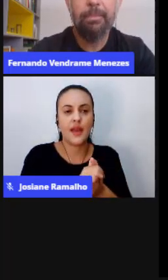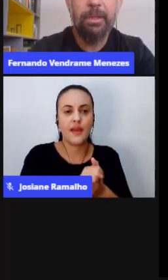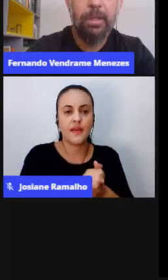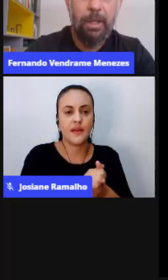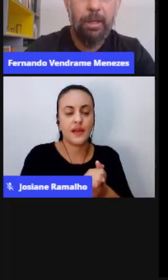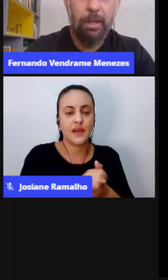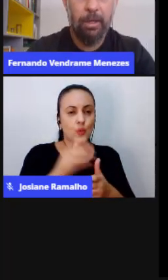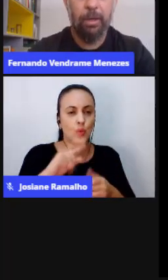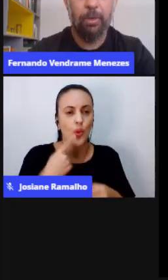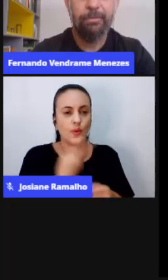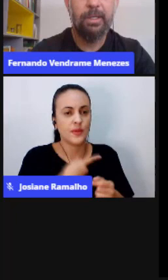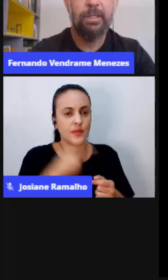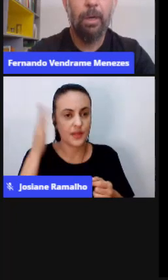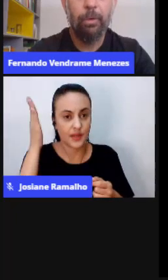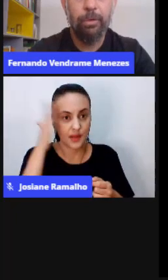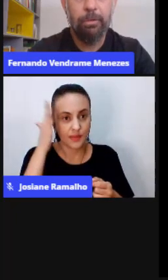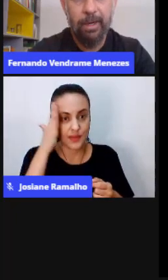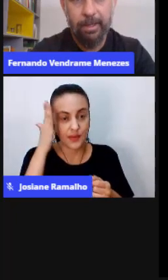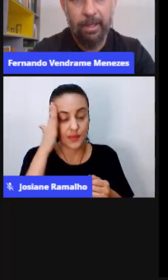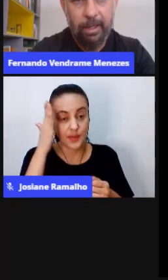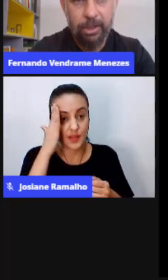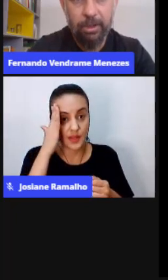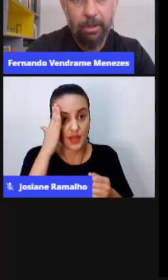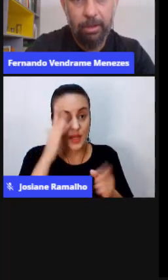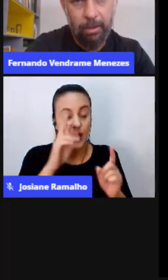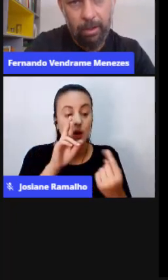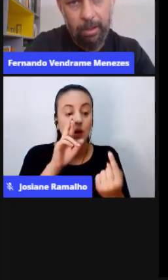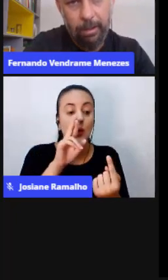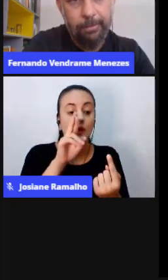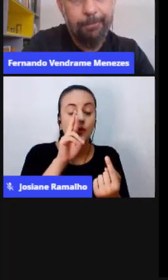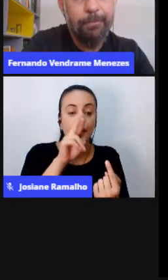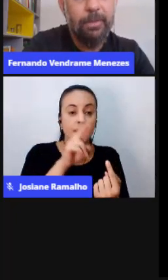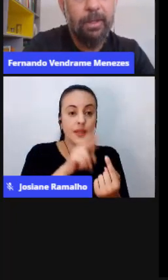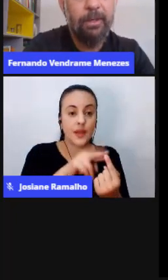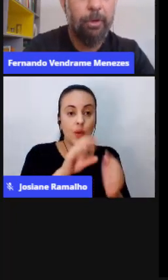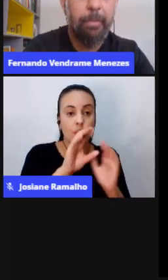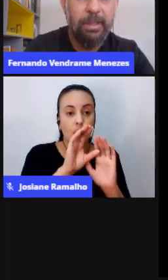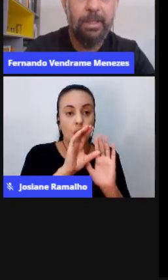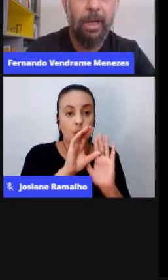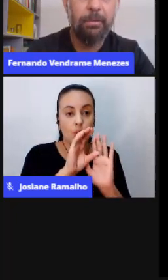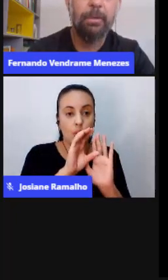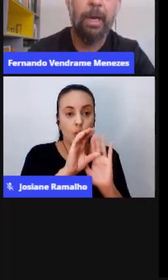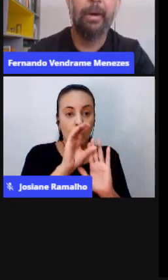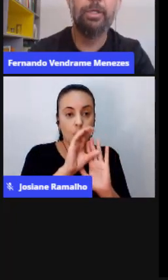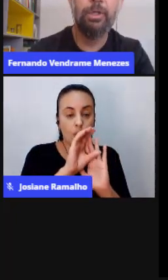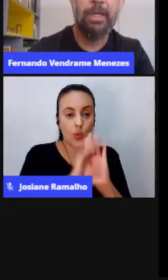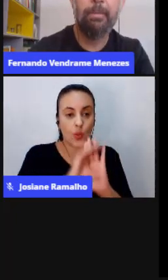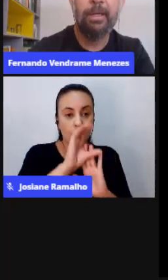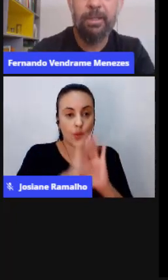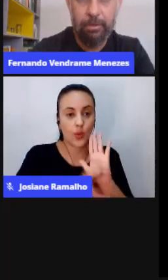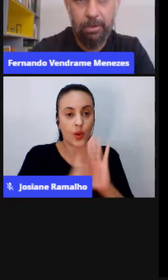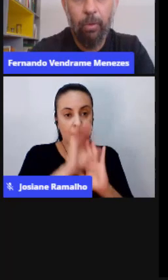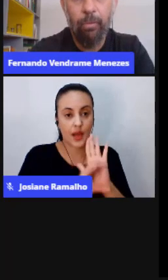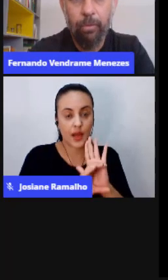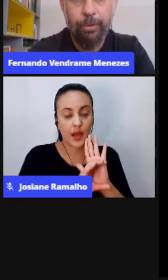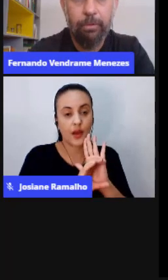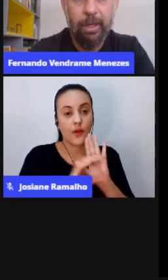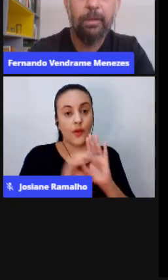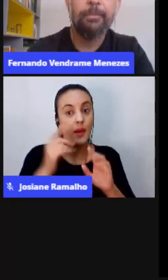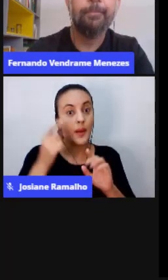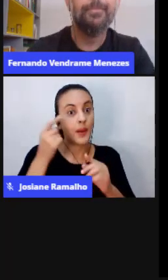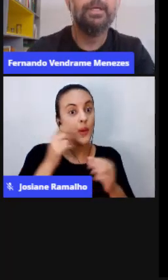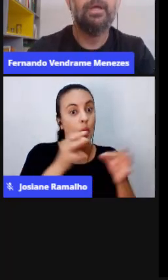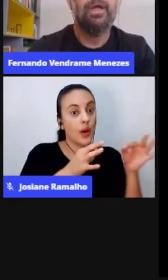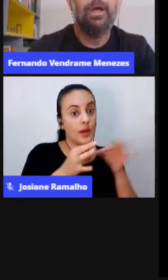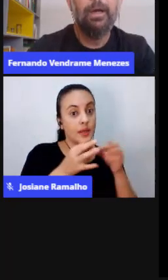gente sabe que o referencial curricular da rede, ele foi pensado a partir da Base Nacional Comum